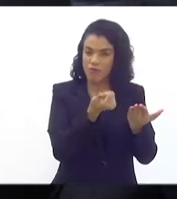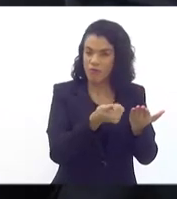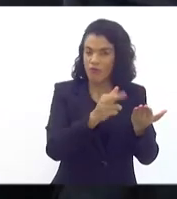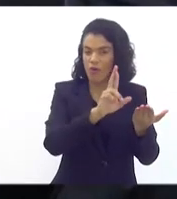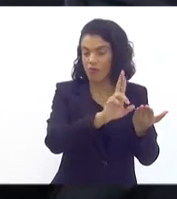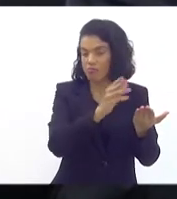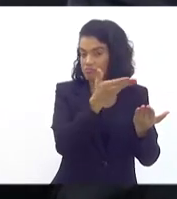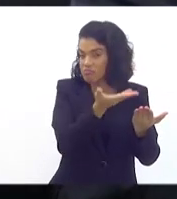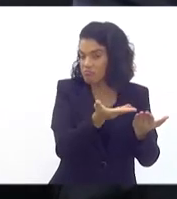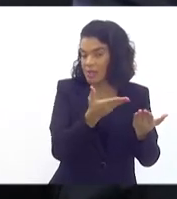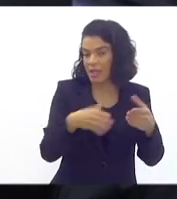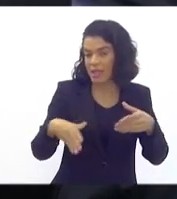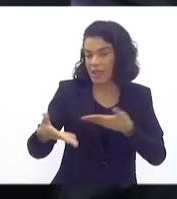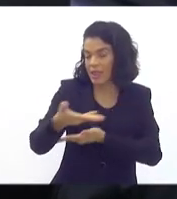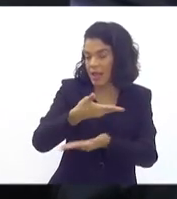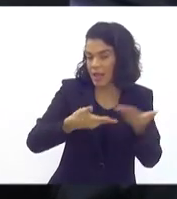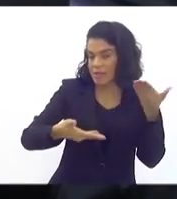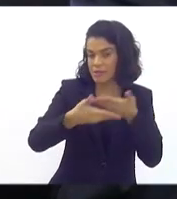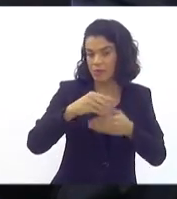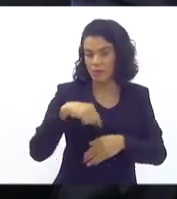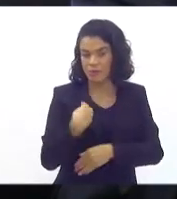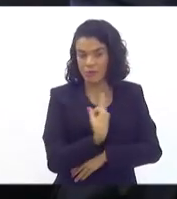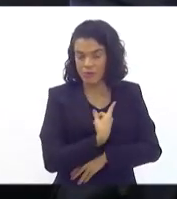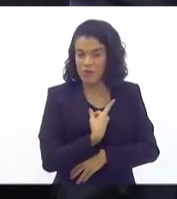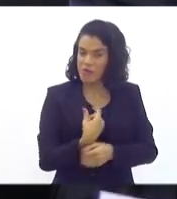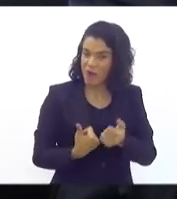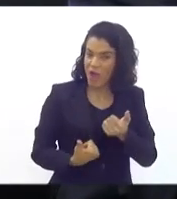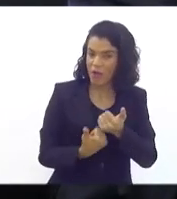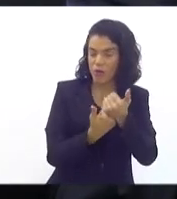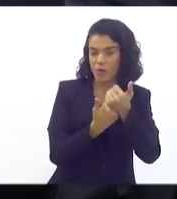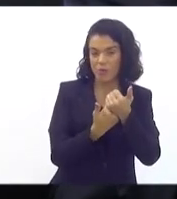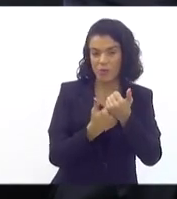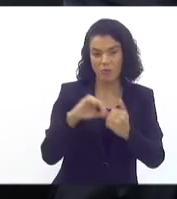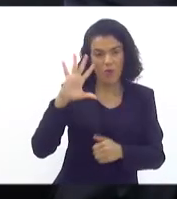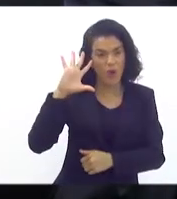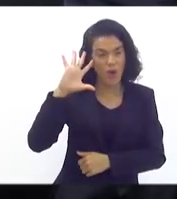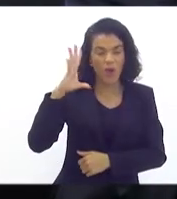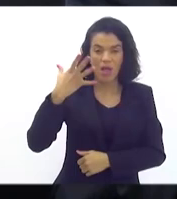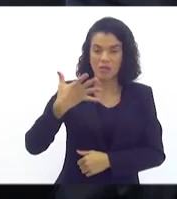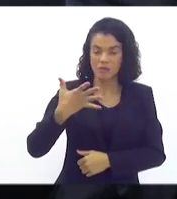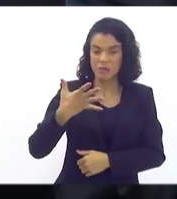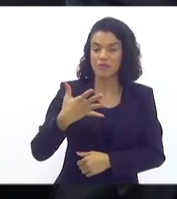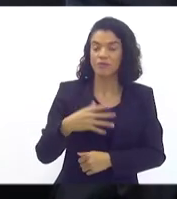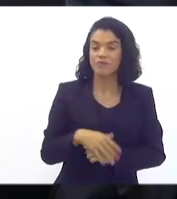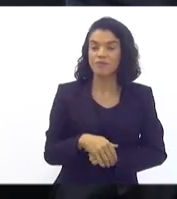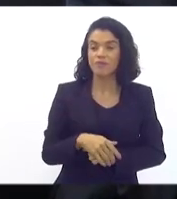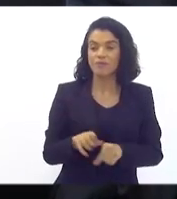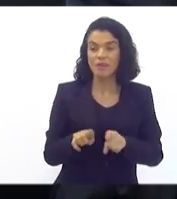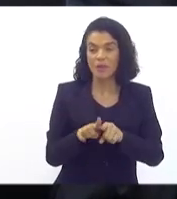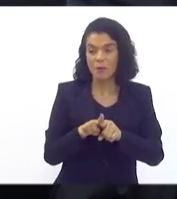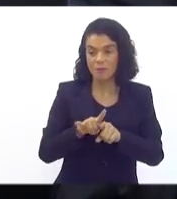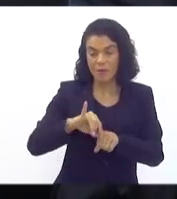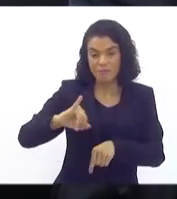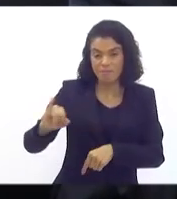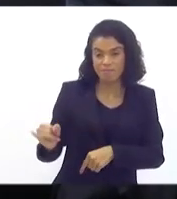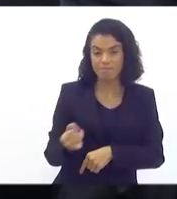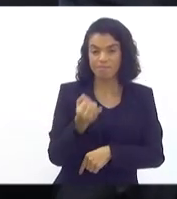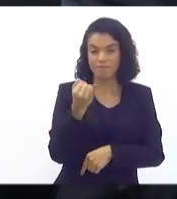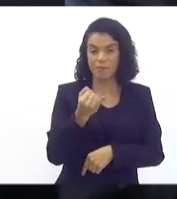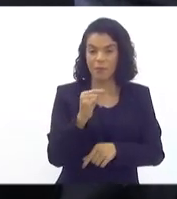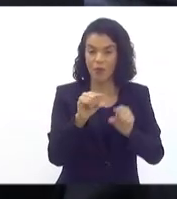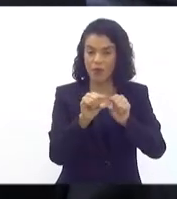interação conosco vai contribuir muito para o resultado final dessa CPI pega um gancho no início da sua Fala